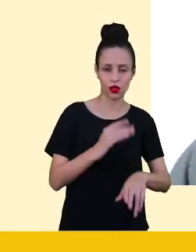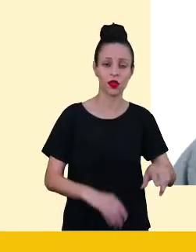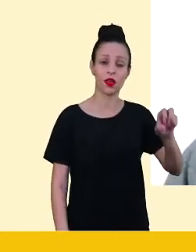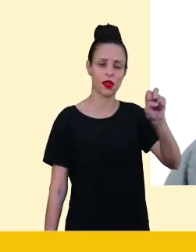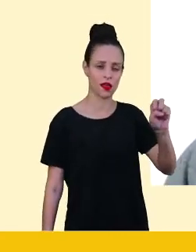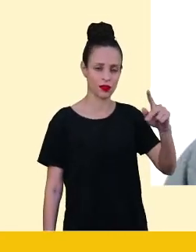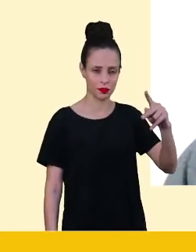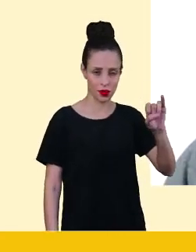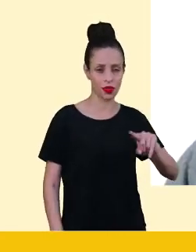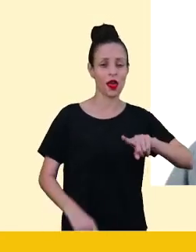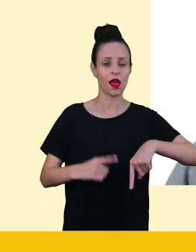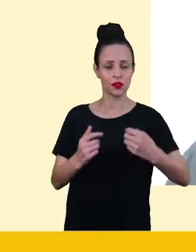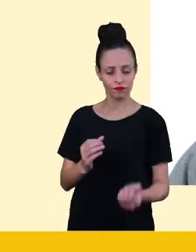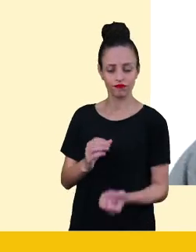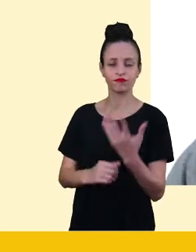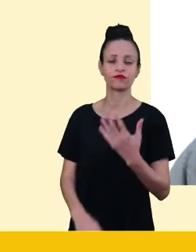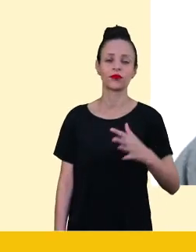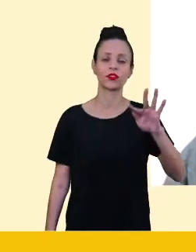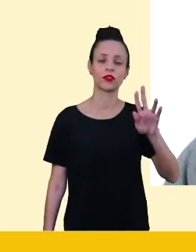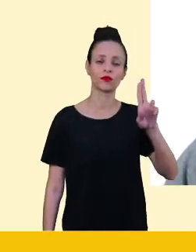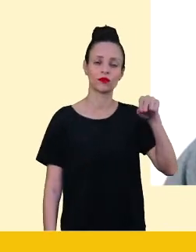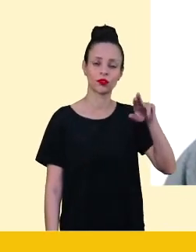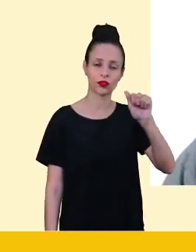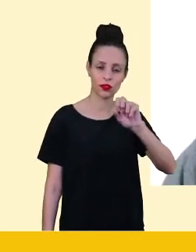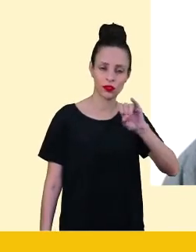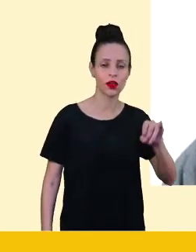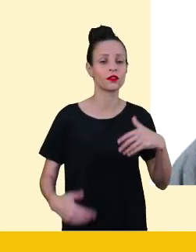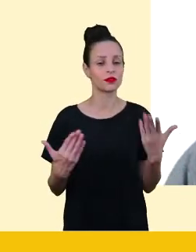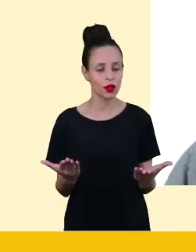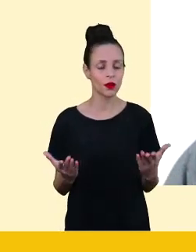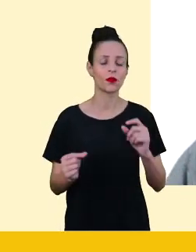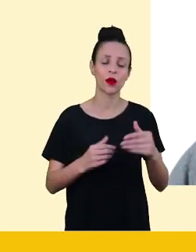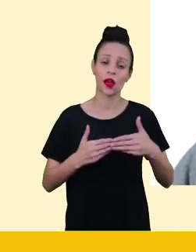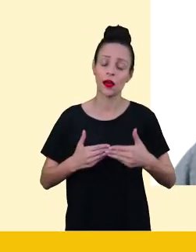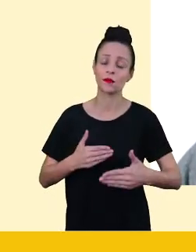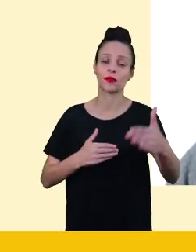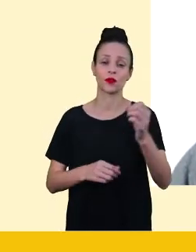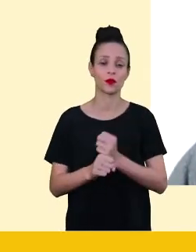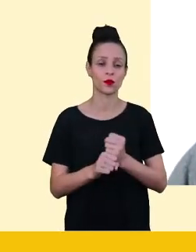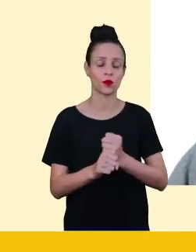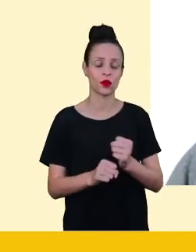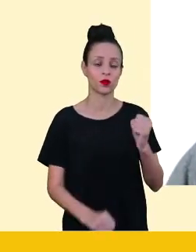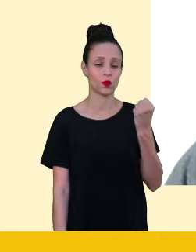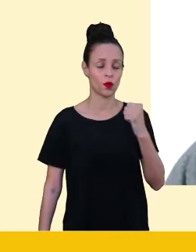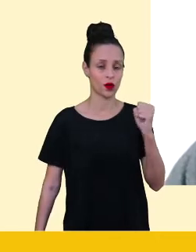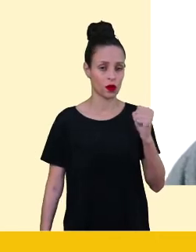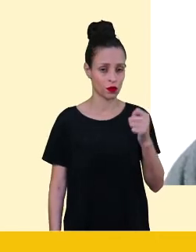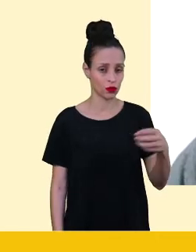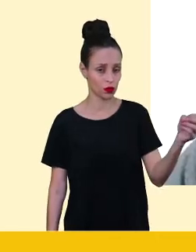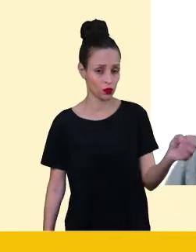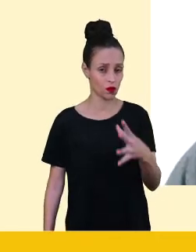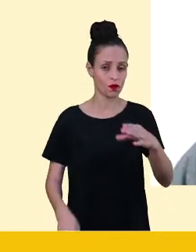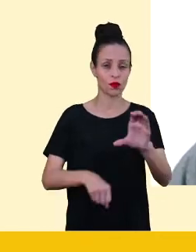E era tratado como tutelado, né? E a partir de 88, com a nova Constituição, os